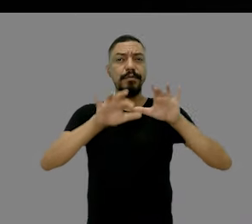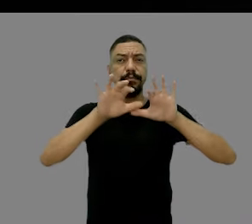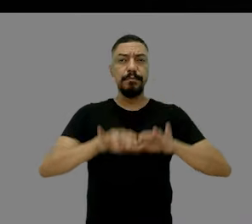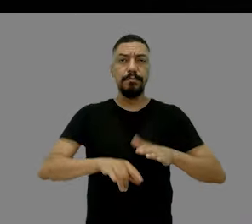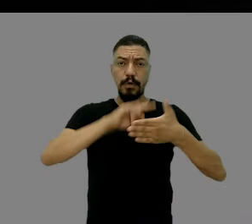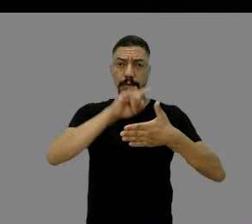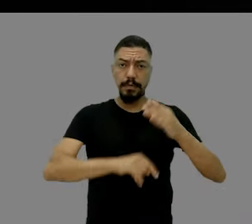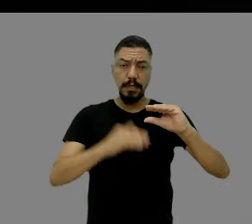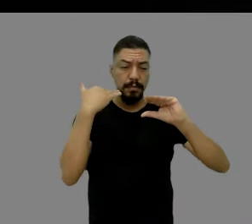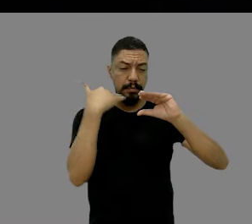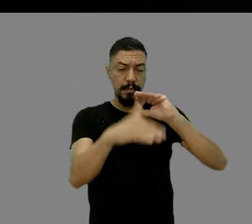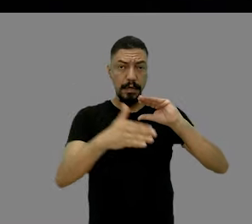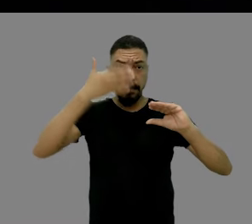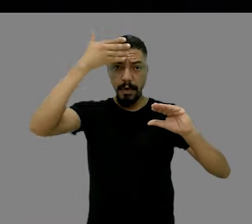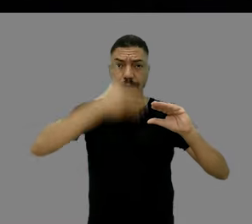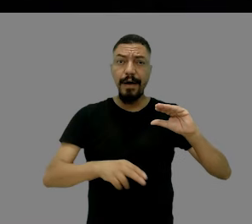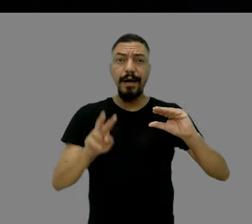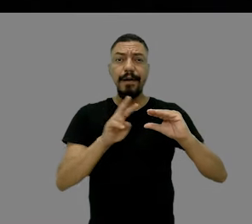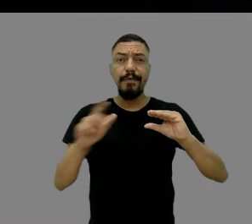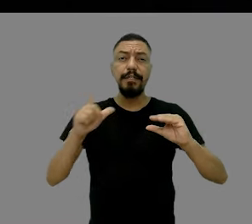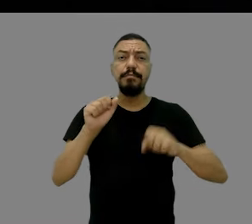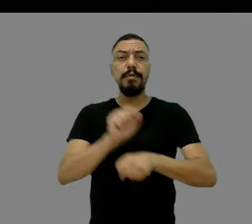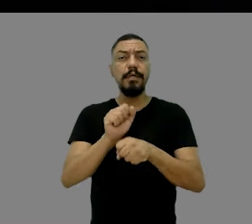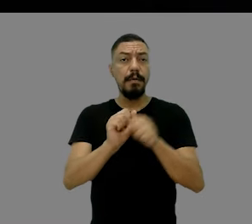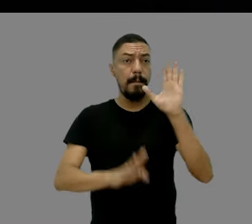do gestor ou gestora da pasta. Então,